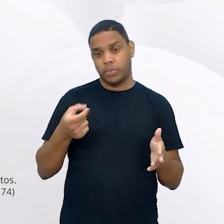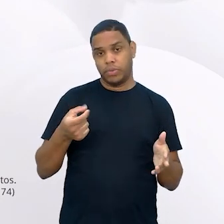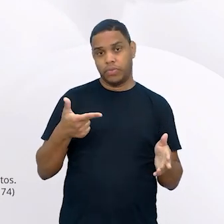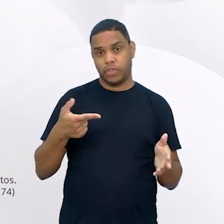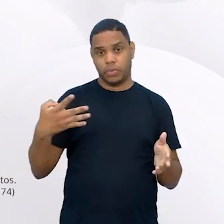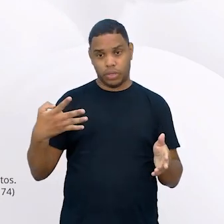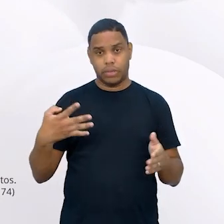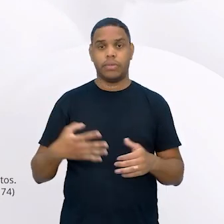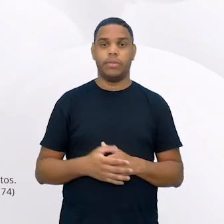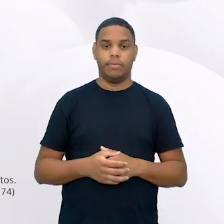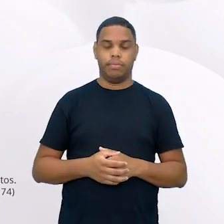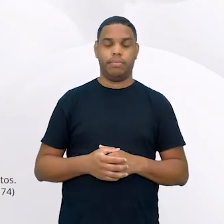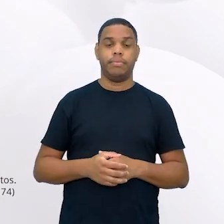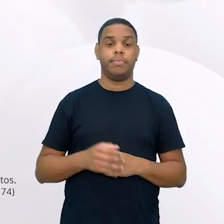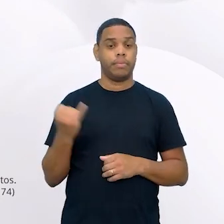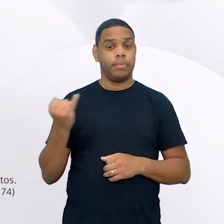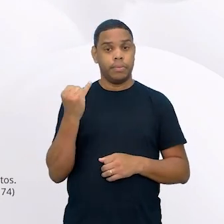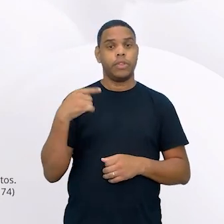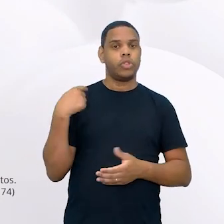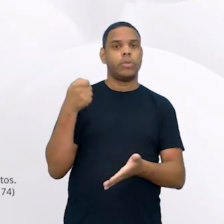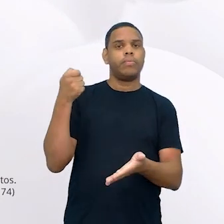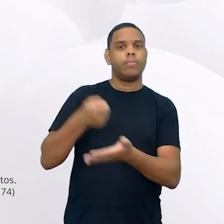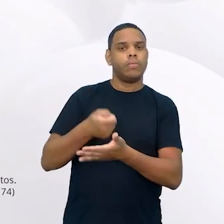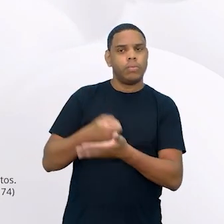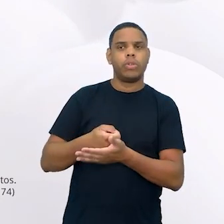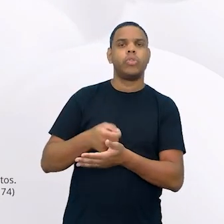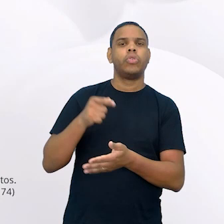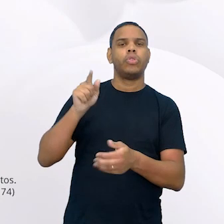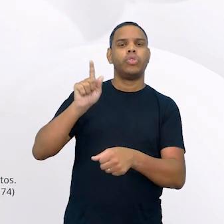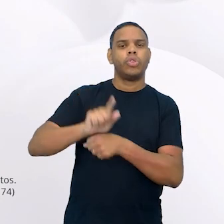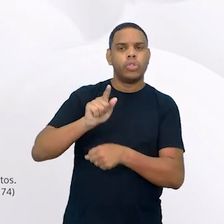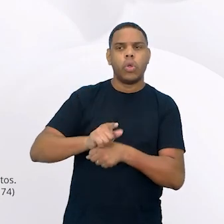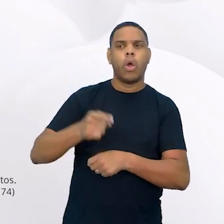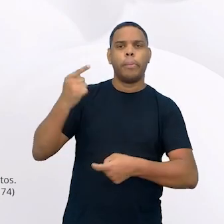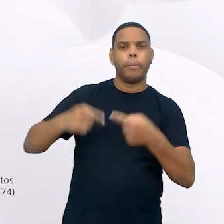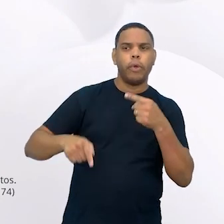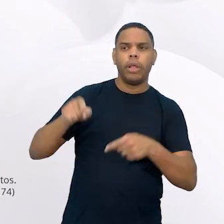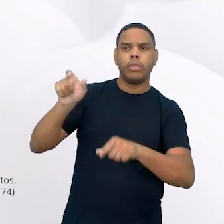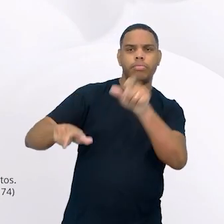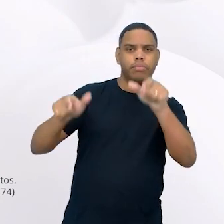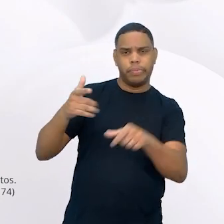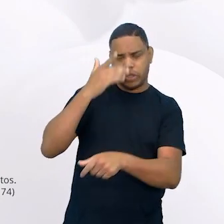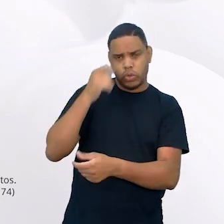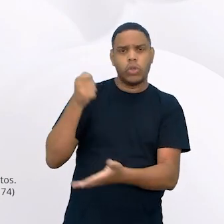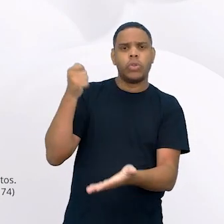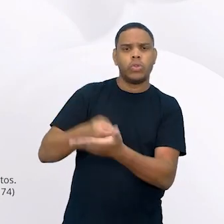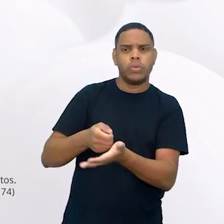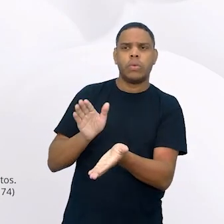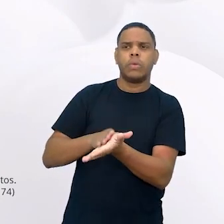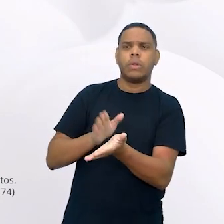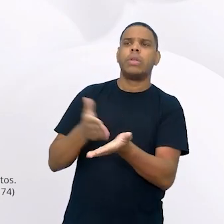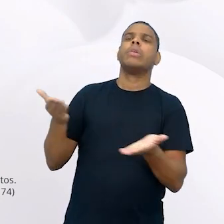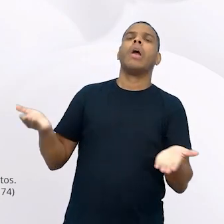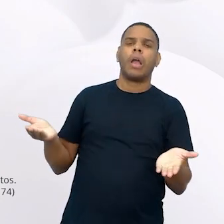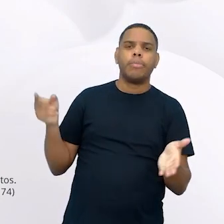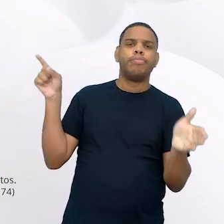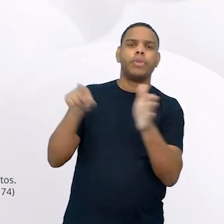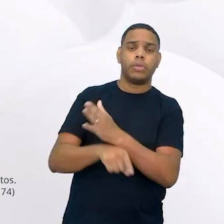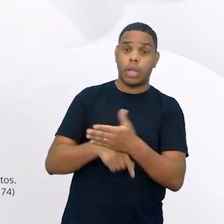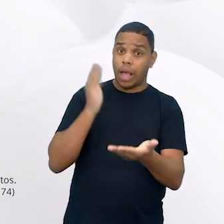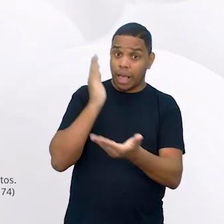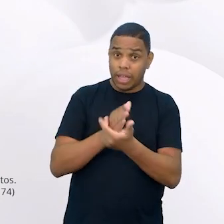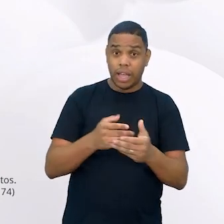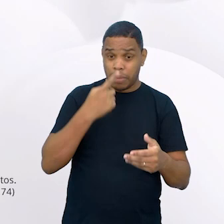2024. Então é muito importante que a gente cobre dos gestores públicos, né, que eles tomem essa atitude de acabar com